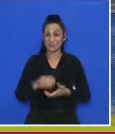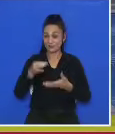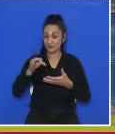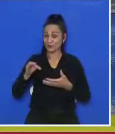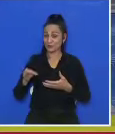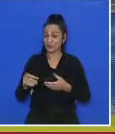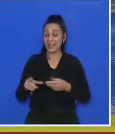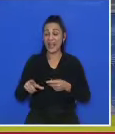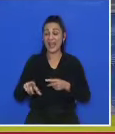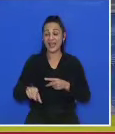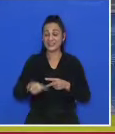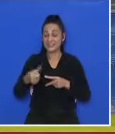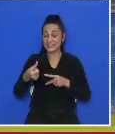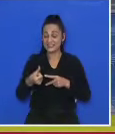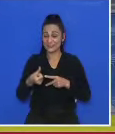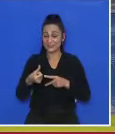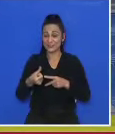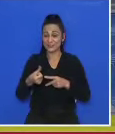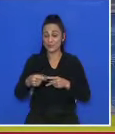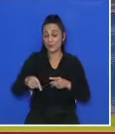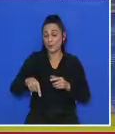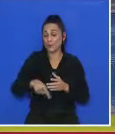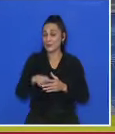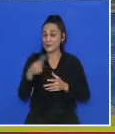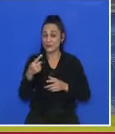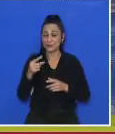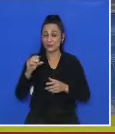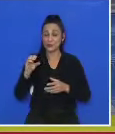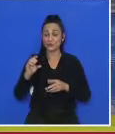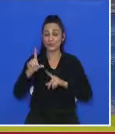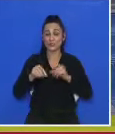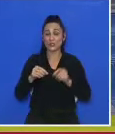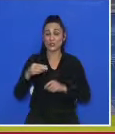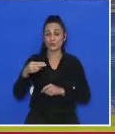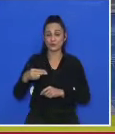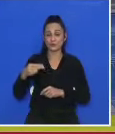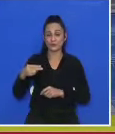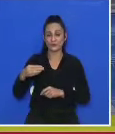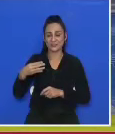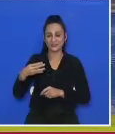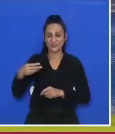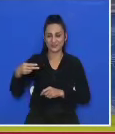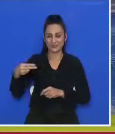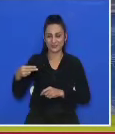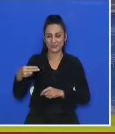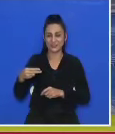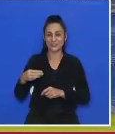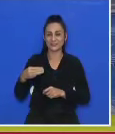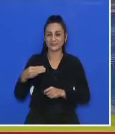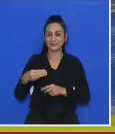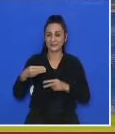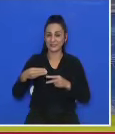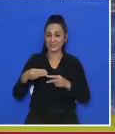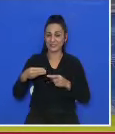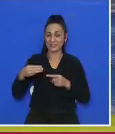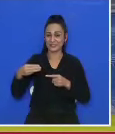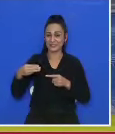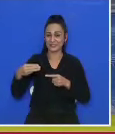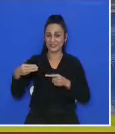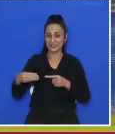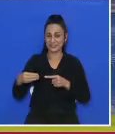Vamos conferir. As seis dezenas sorteadas no primeiro sorteio da dupla cena, concurso 2242, foram